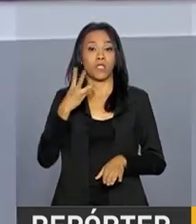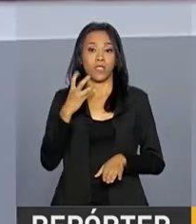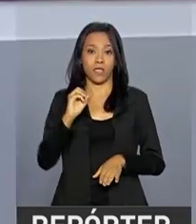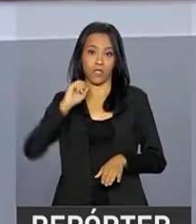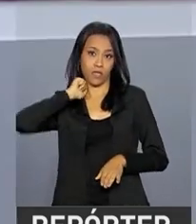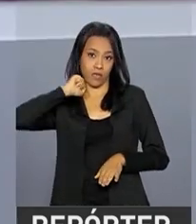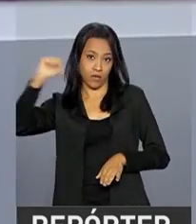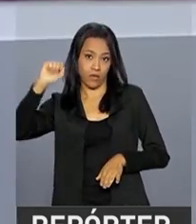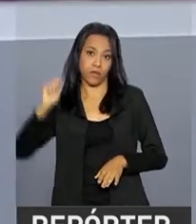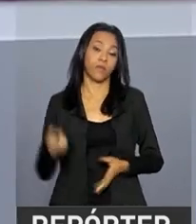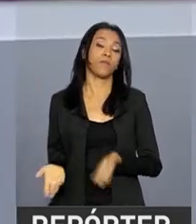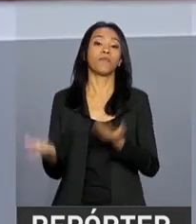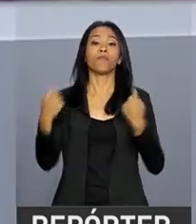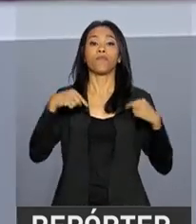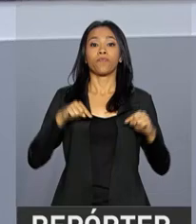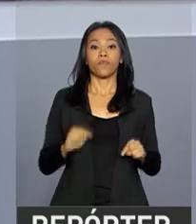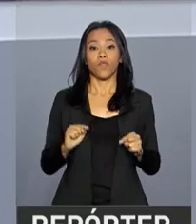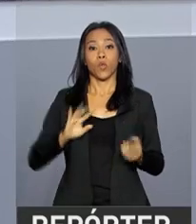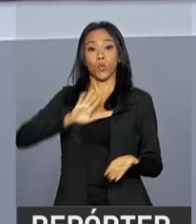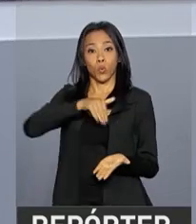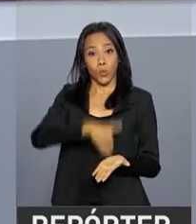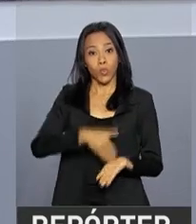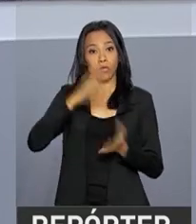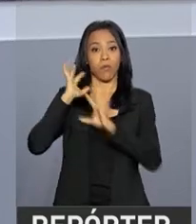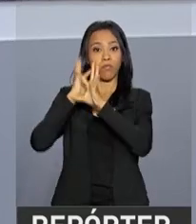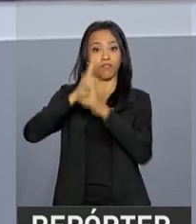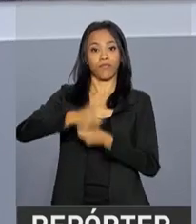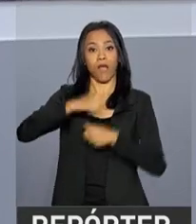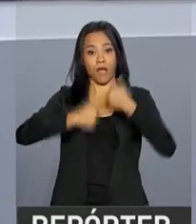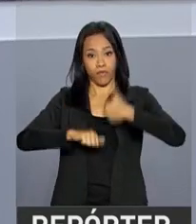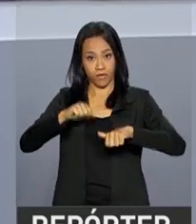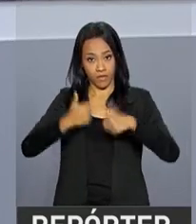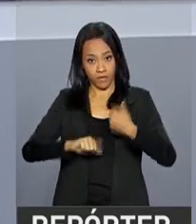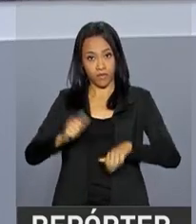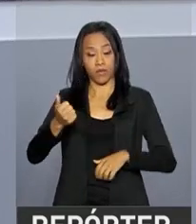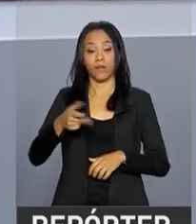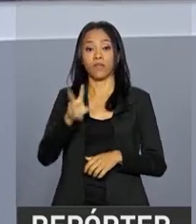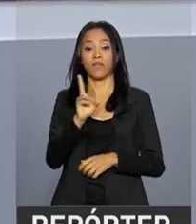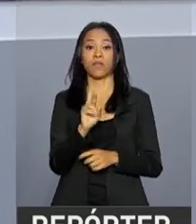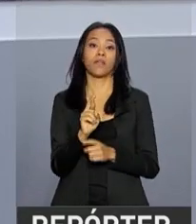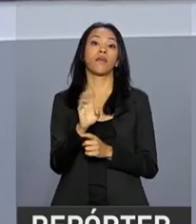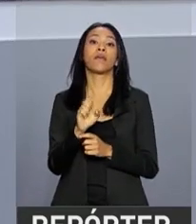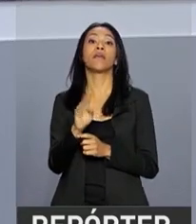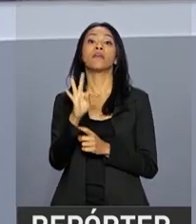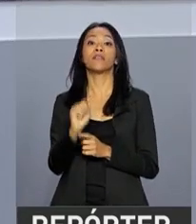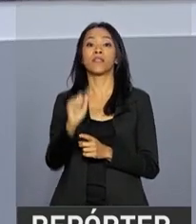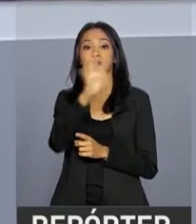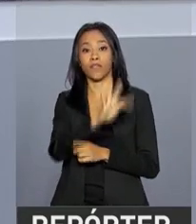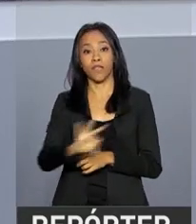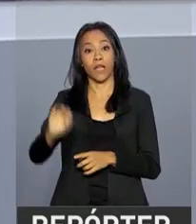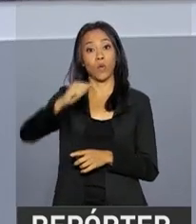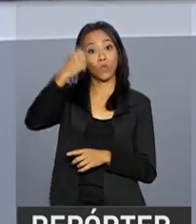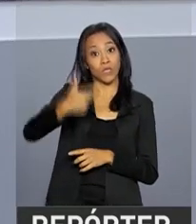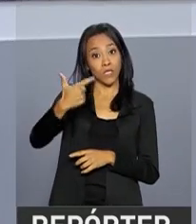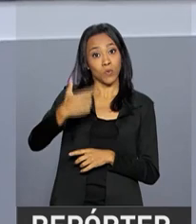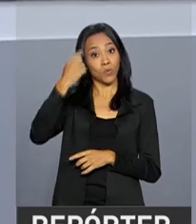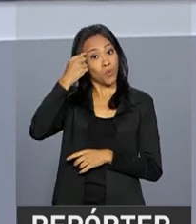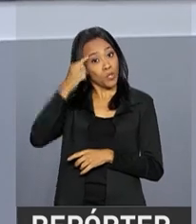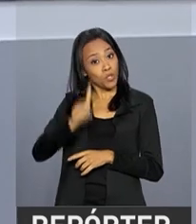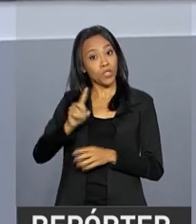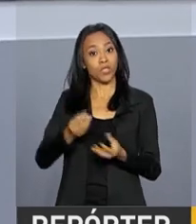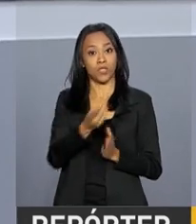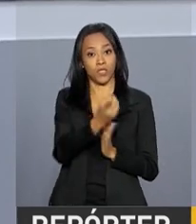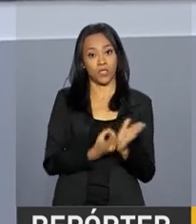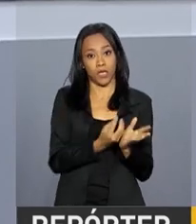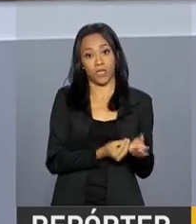no último balanço divulgado pela receita federal até as 11 horas de hoje segundo dia de entrega já foram enviadas mais de